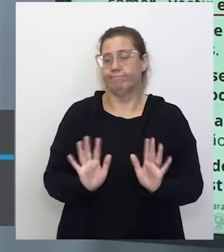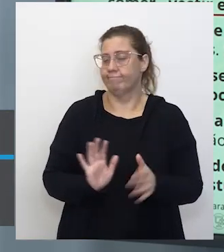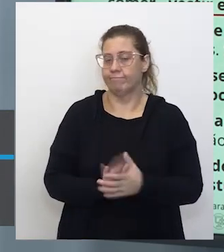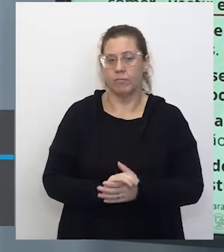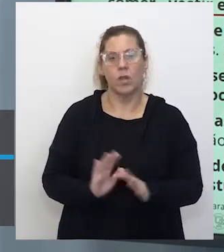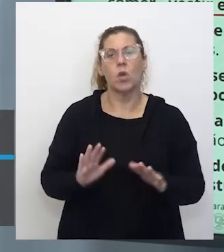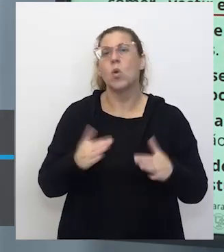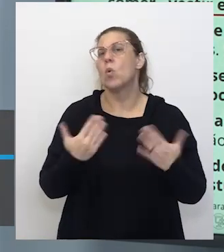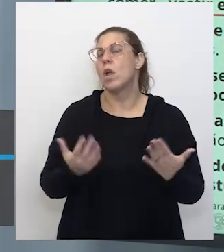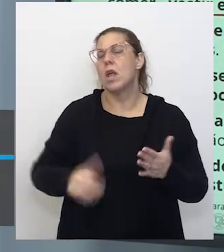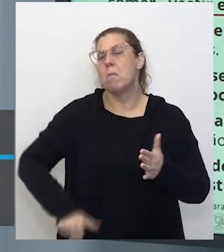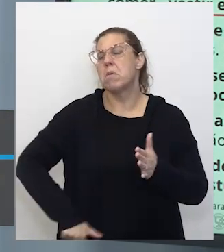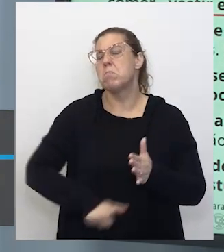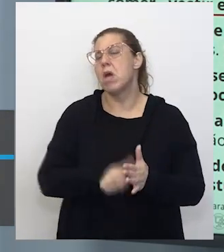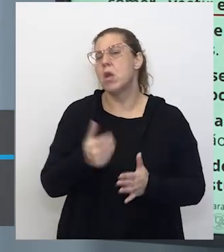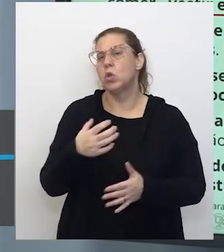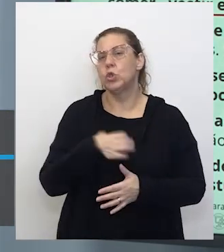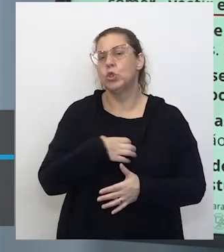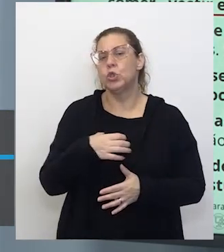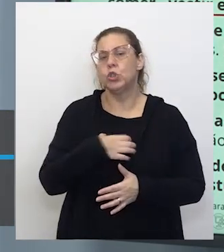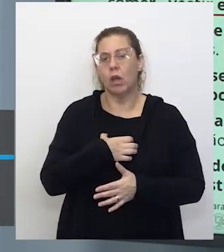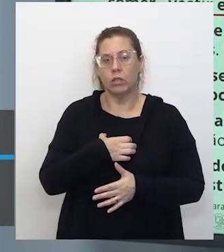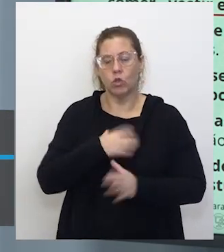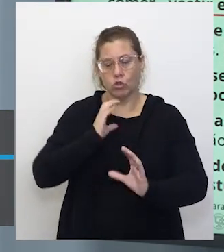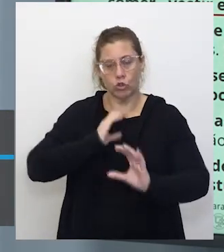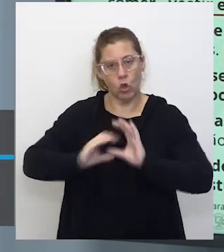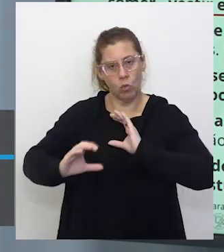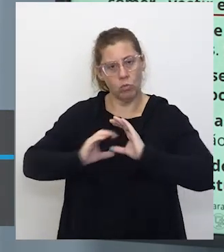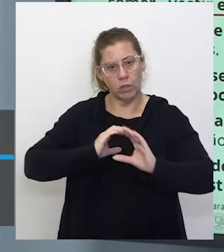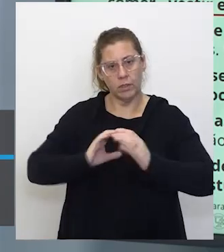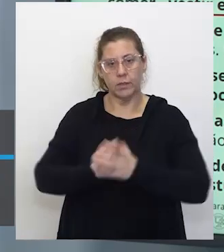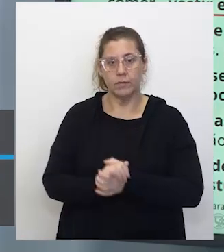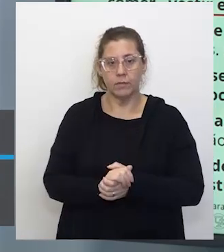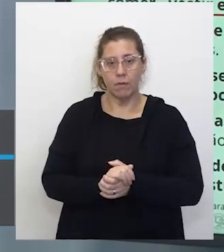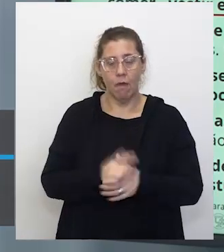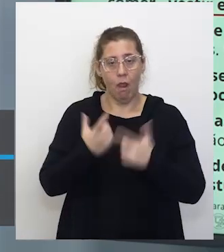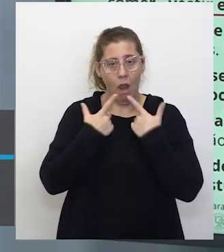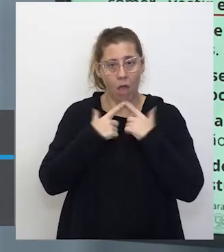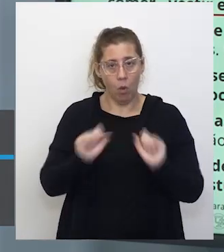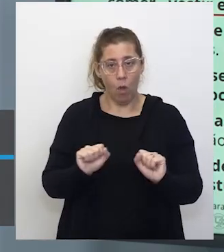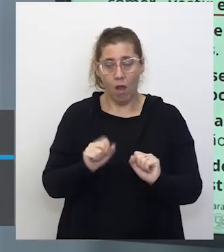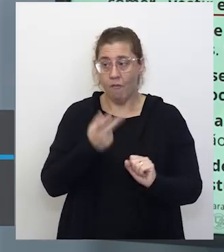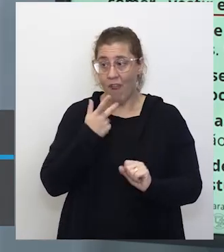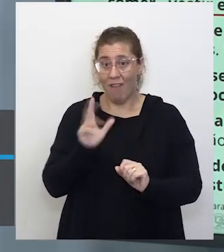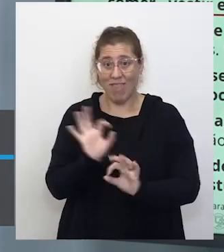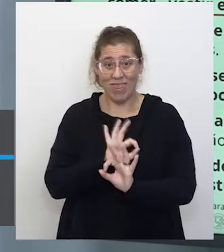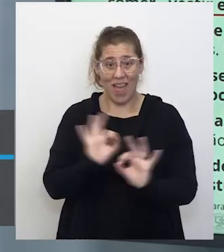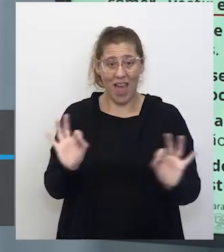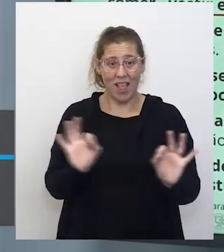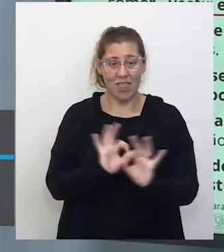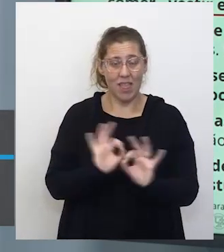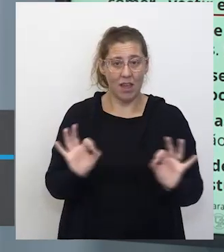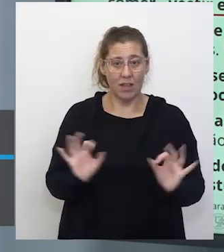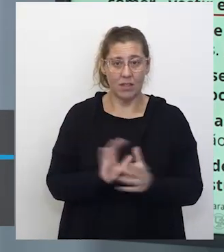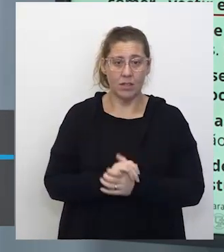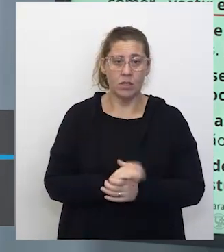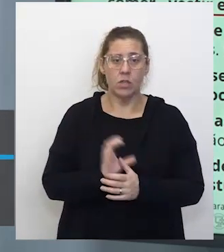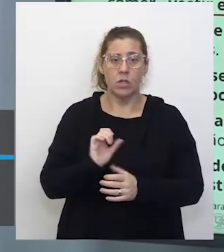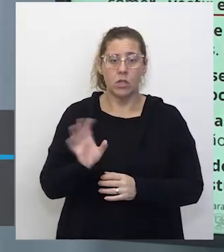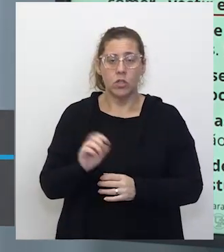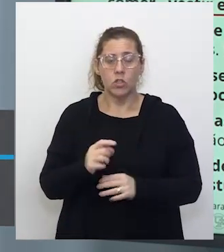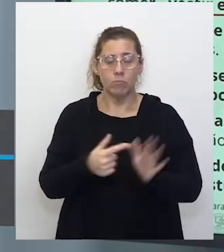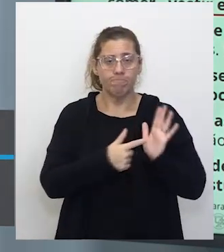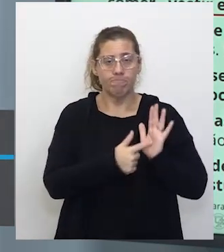Qual foi as primeiras formas da nossa comunicação? Foi a linguagem não verbal, nós produzimos ali as